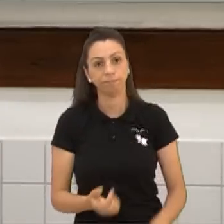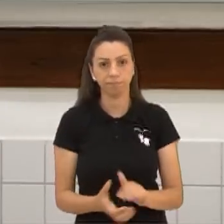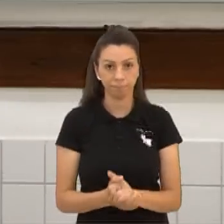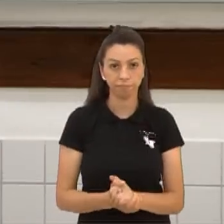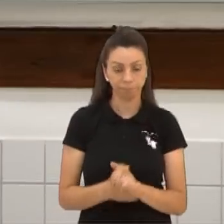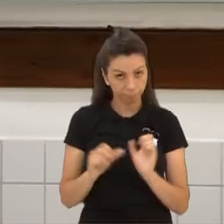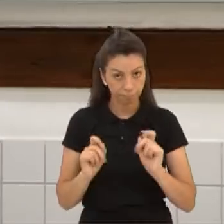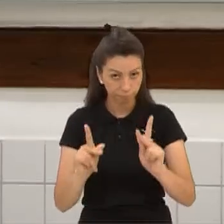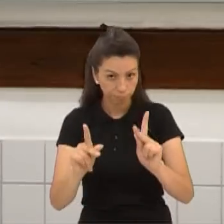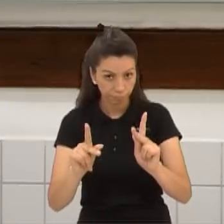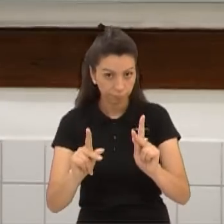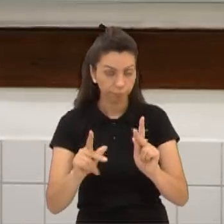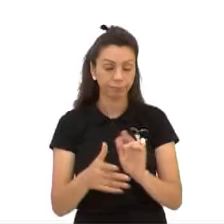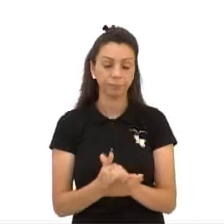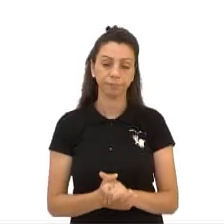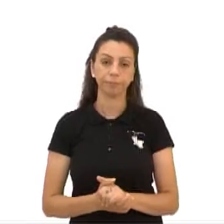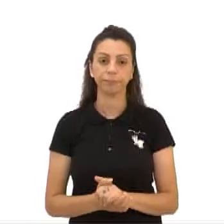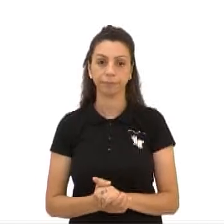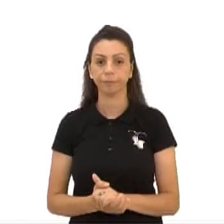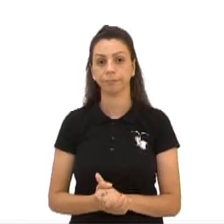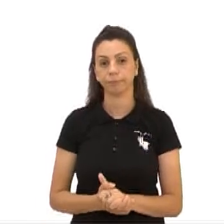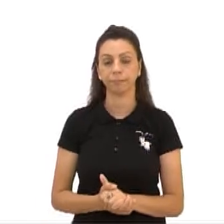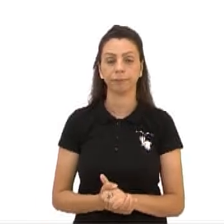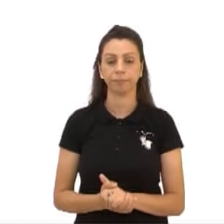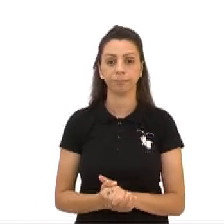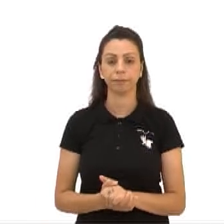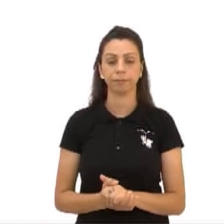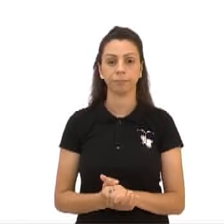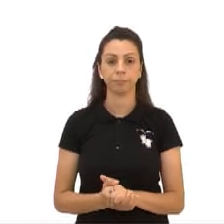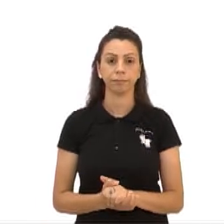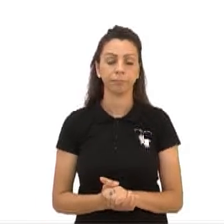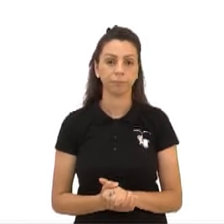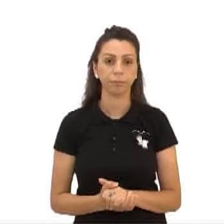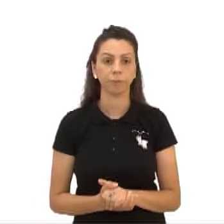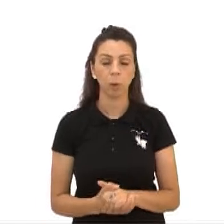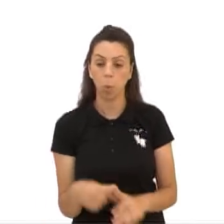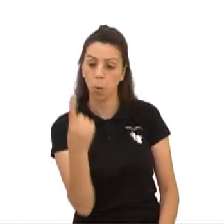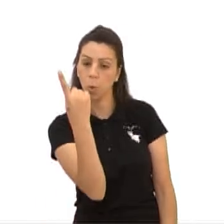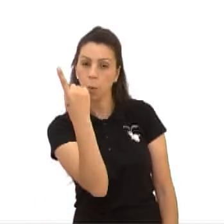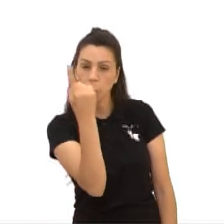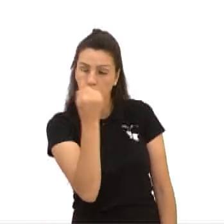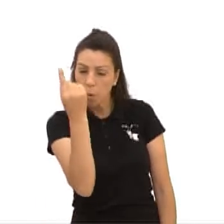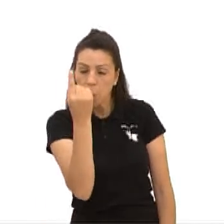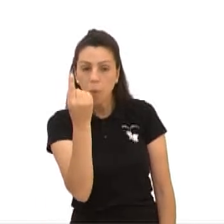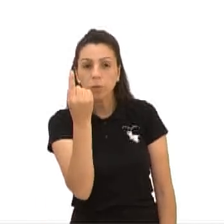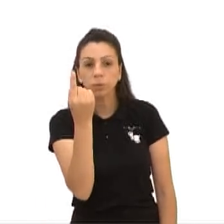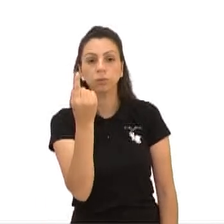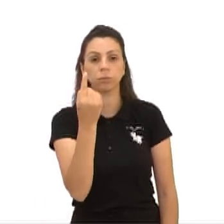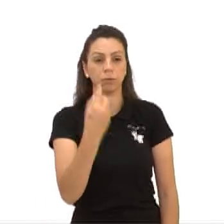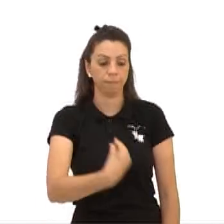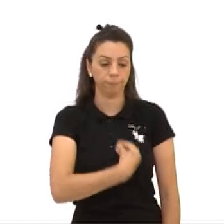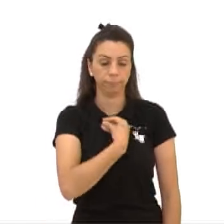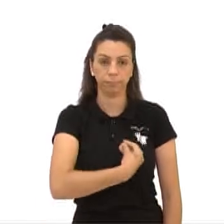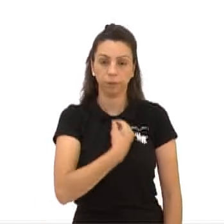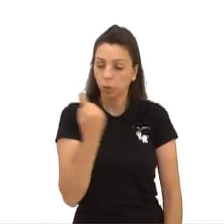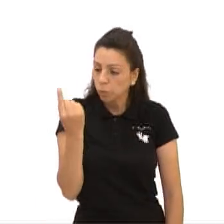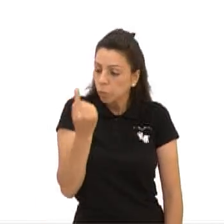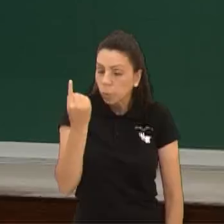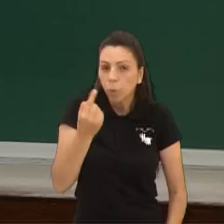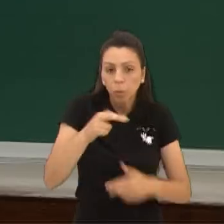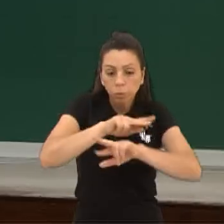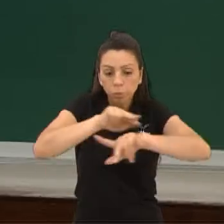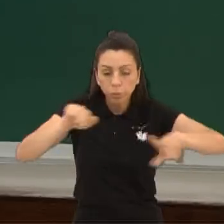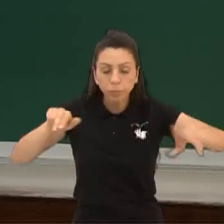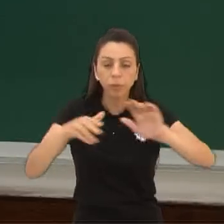Beleza? Olha lá. Um organismo, um ser vivo individualmente é um organismo. Mas quando esse